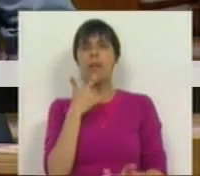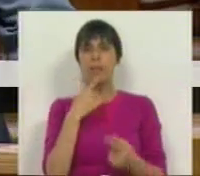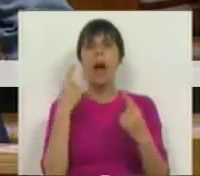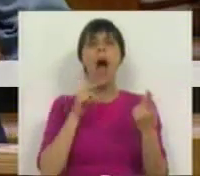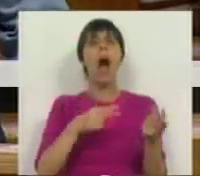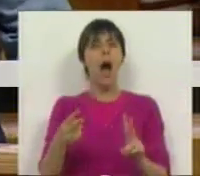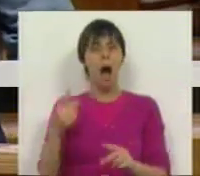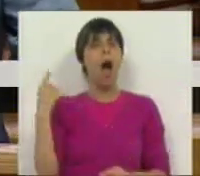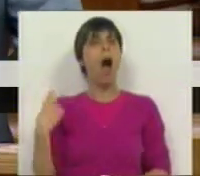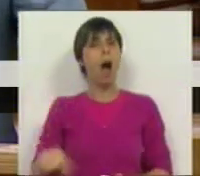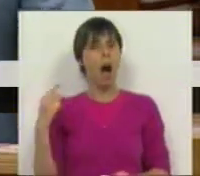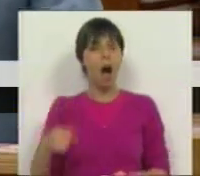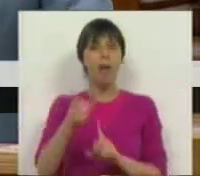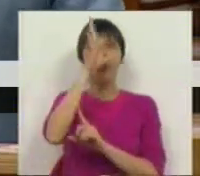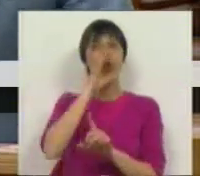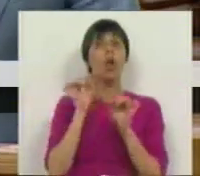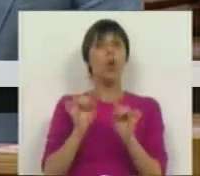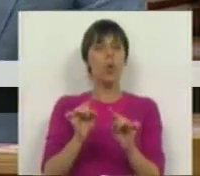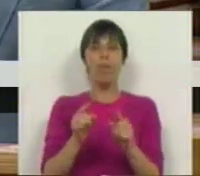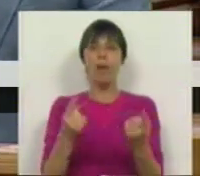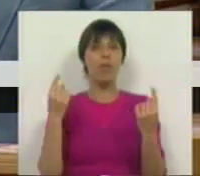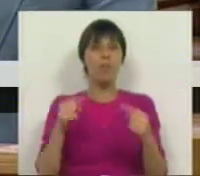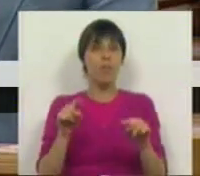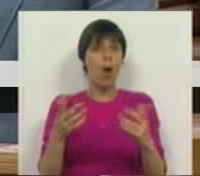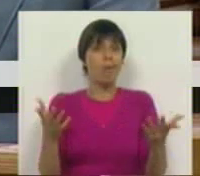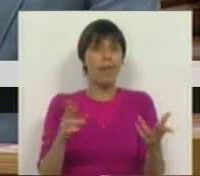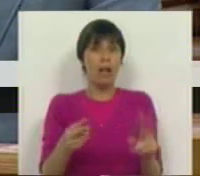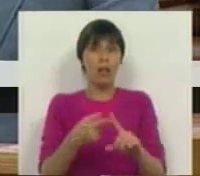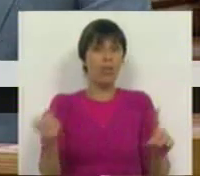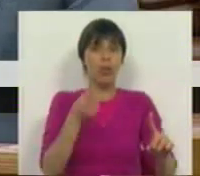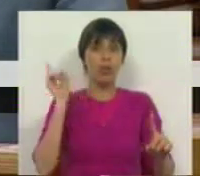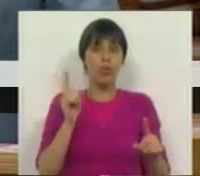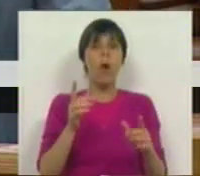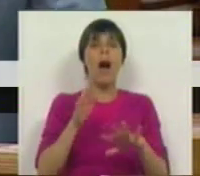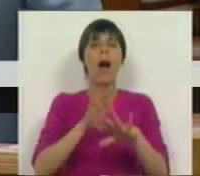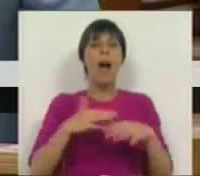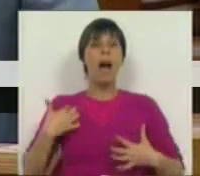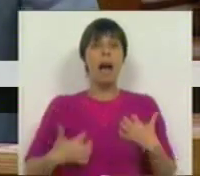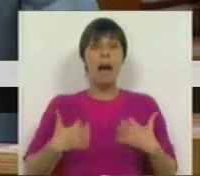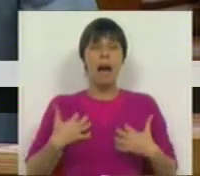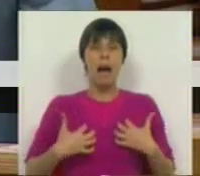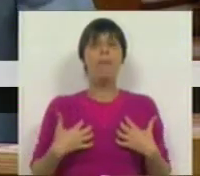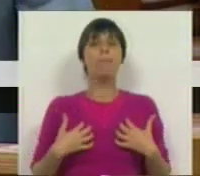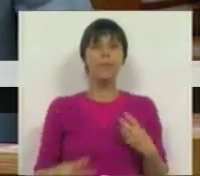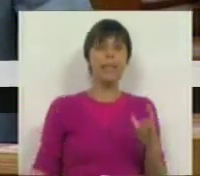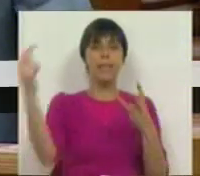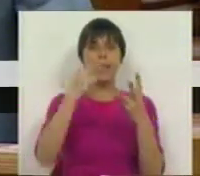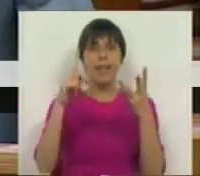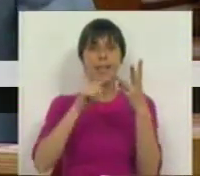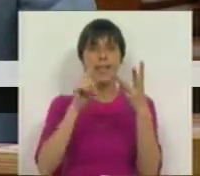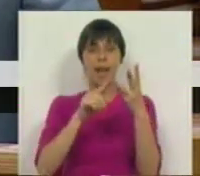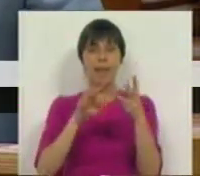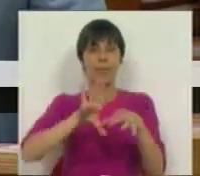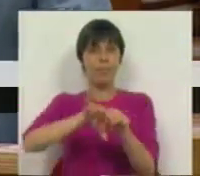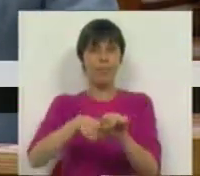há alternativas e que este governo é que já não passa por elas. E por isso, em jeito de desespero, chegou o terceiro ato